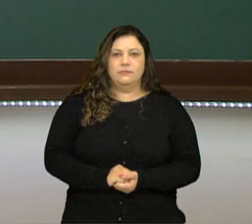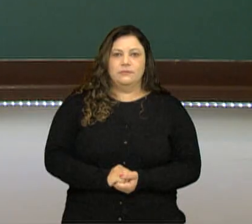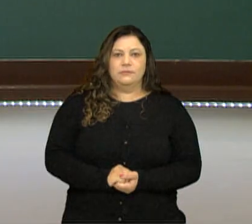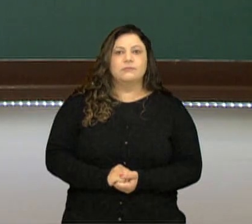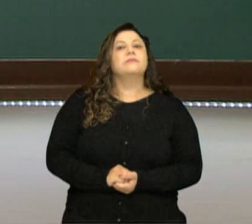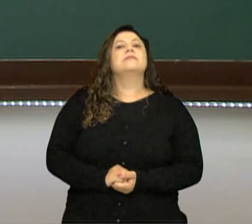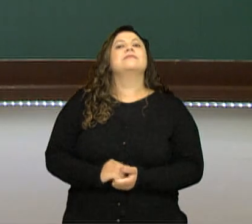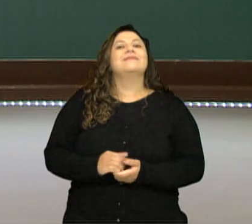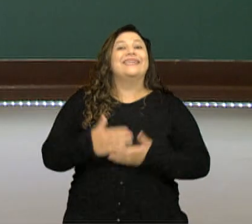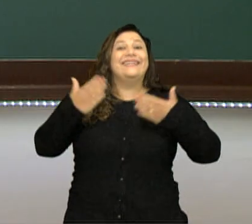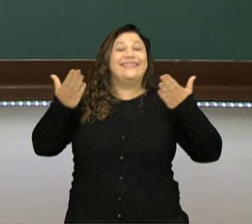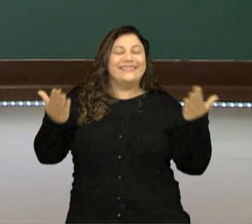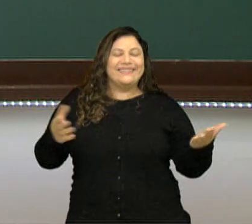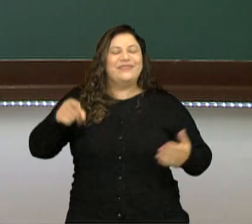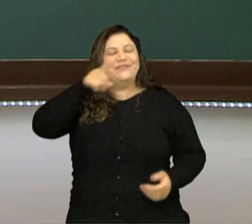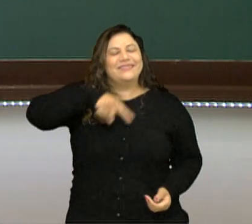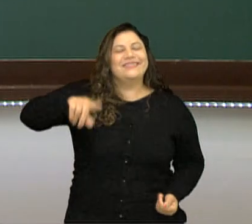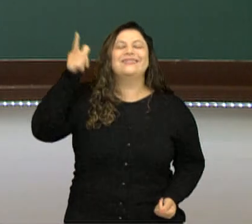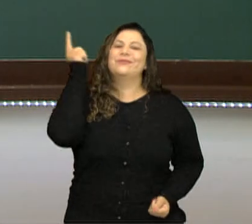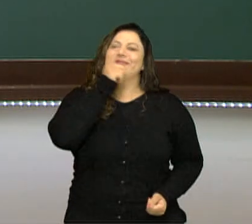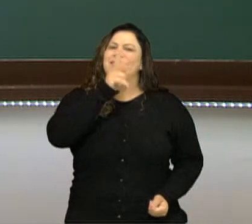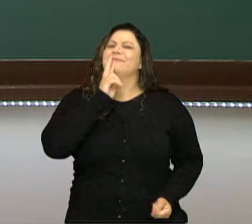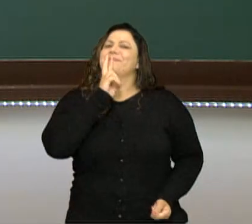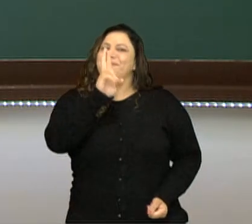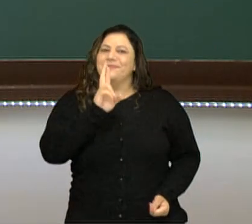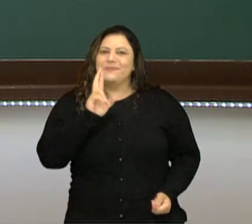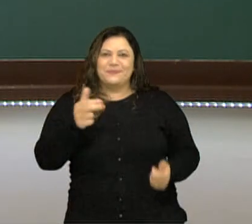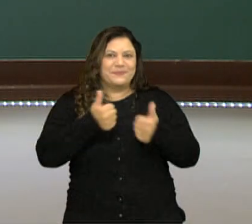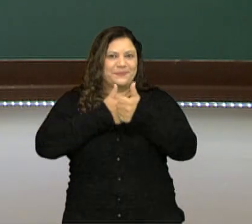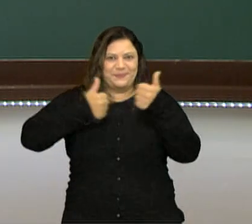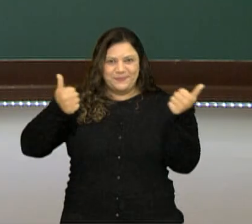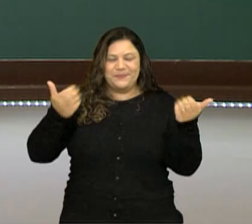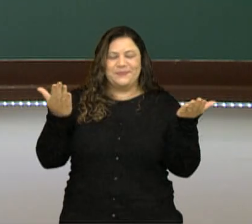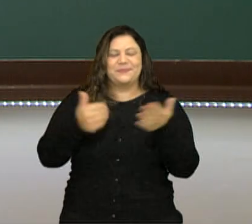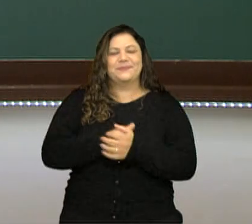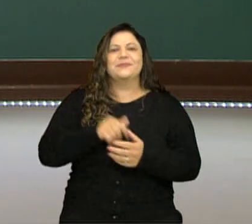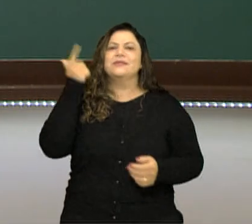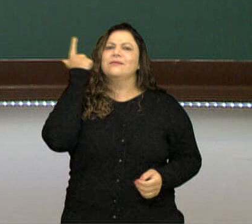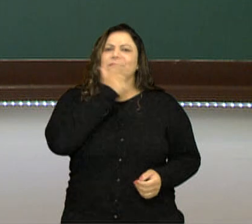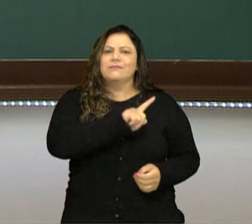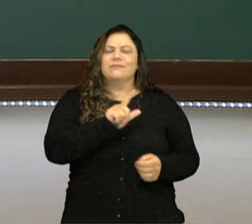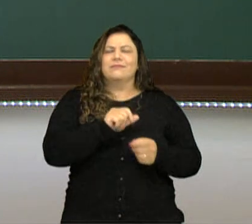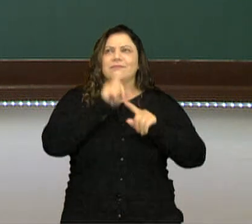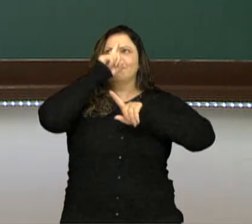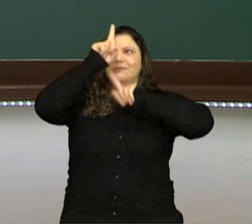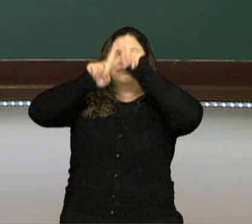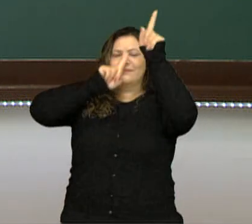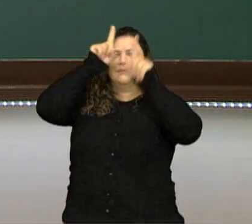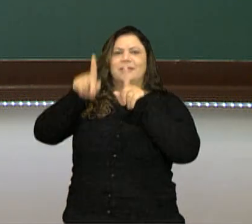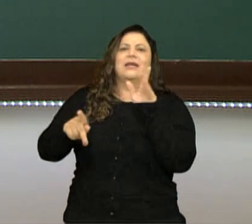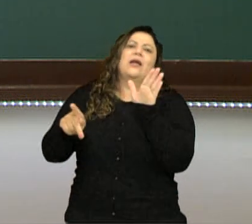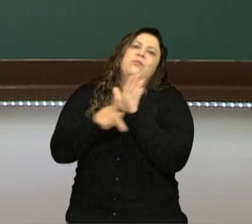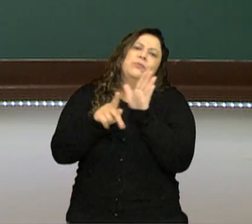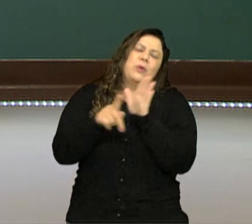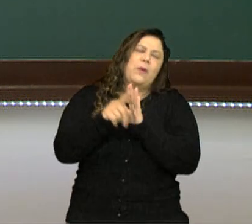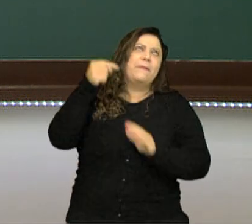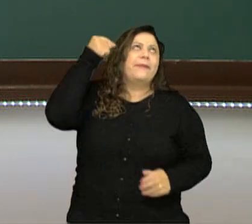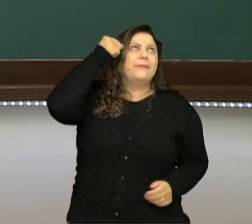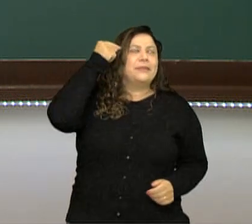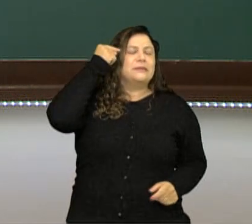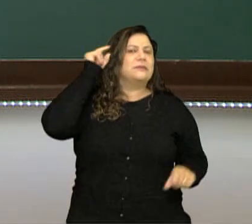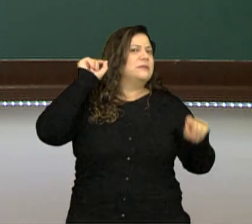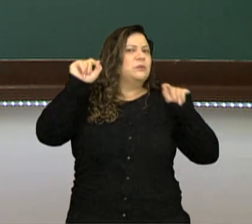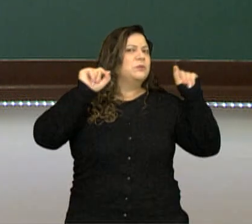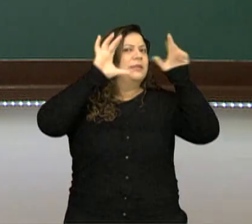E aí, pessoal, conseguiram responder? Bacana, né? A gente conseguir colocar as nossas próprias ideias, pensar o que pra gente